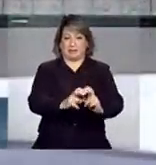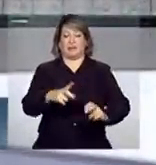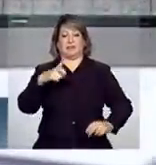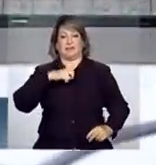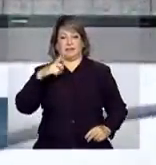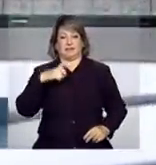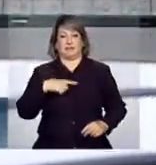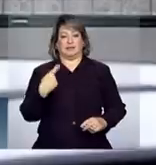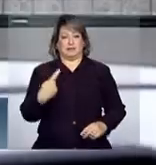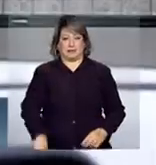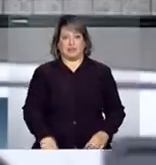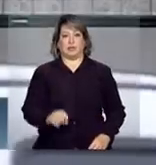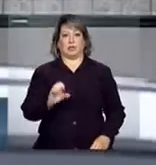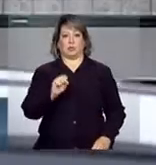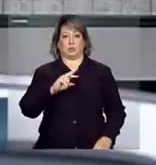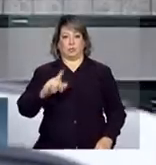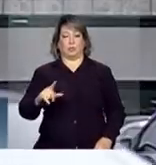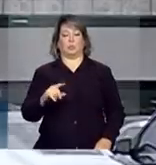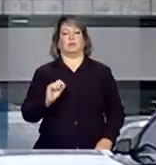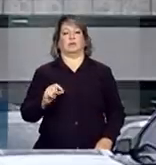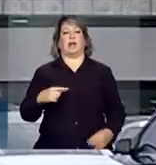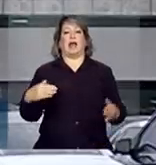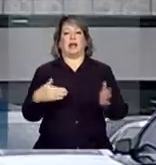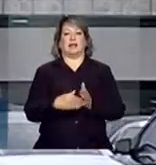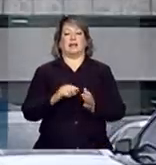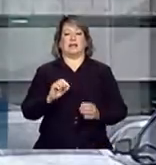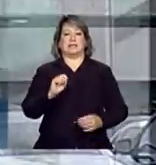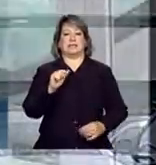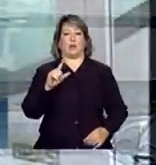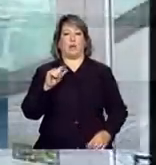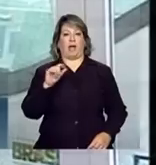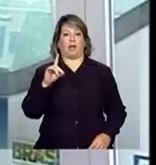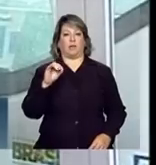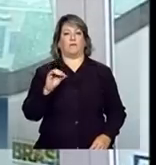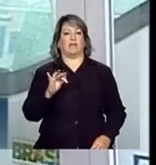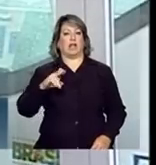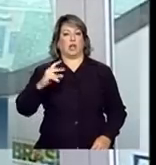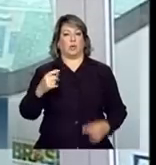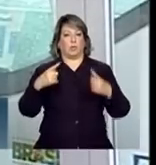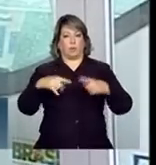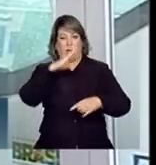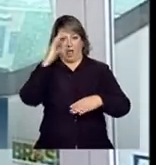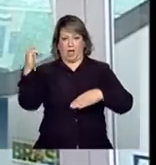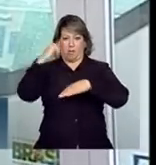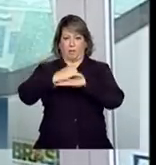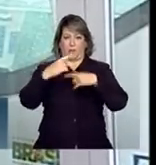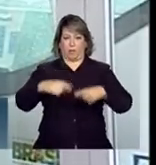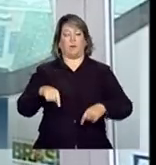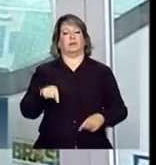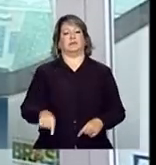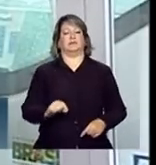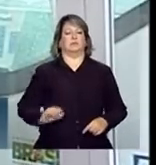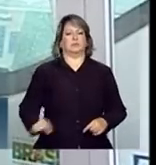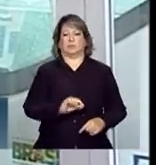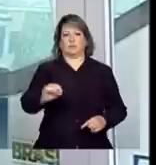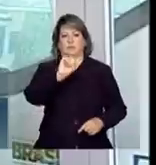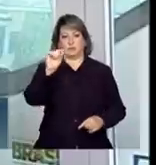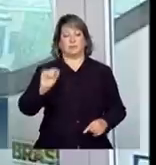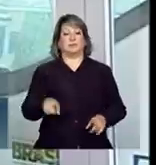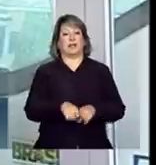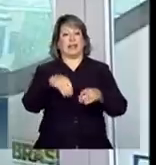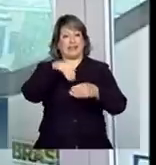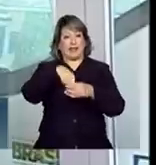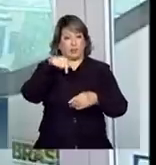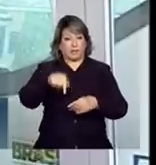capital gaúcha até o Terminal 1 do aeroporto Salgado Filho, aqui em Porto Alegre. Bom, dentro deste veículo também vai haver espaço